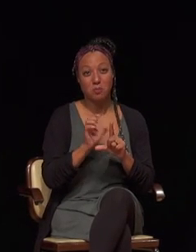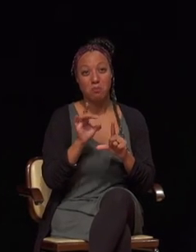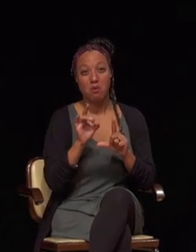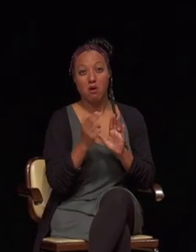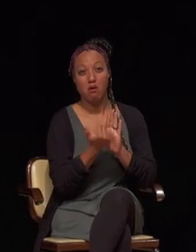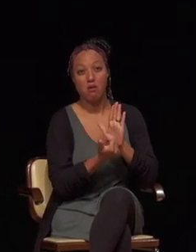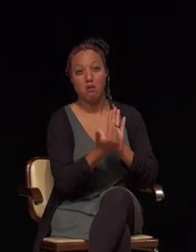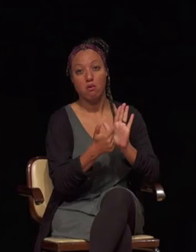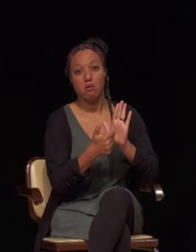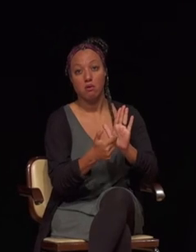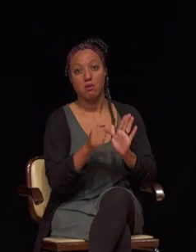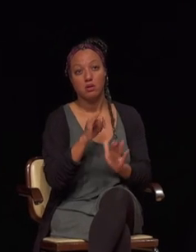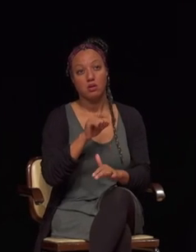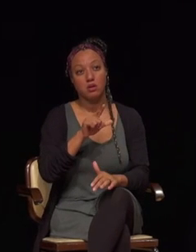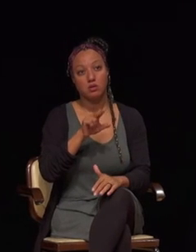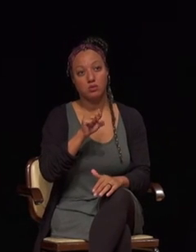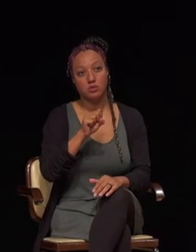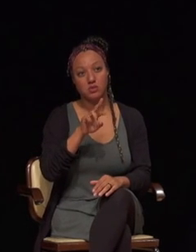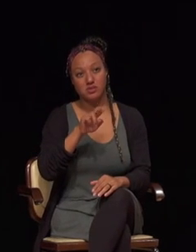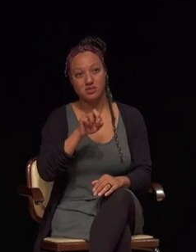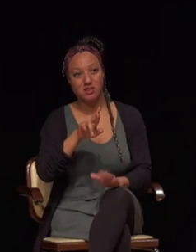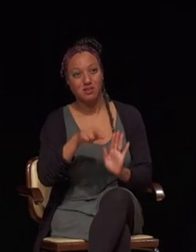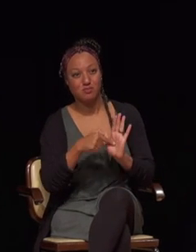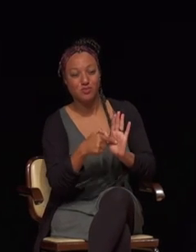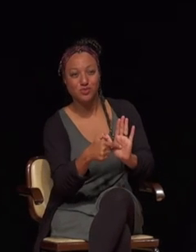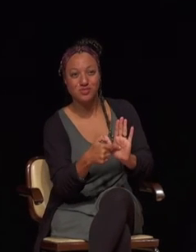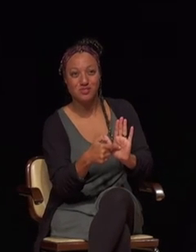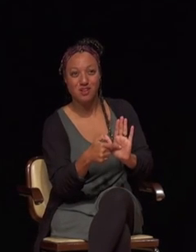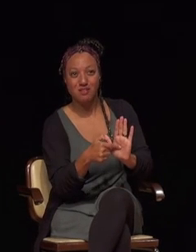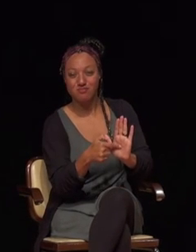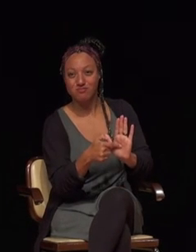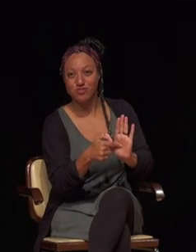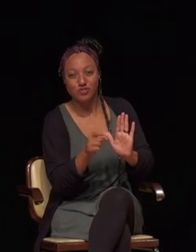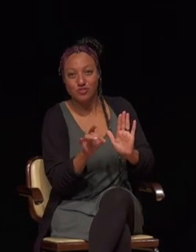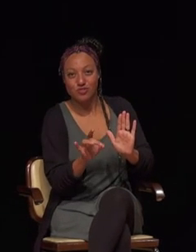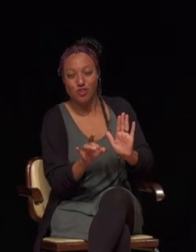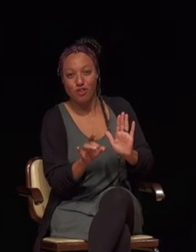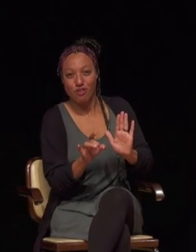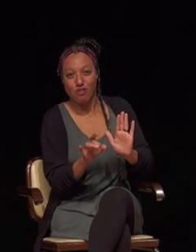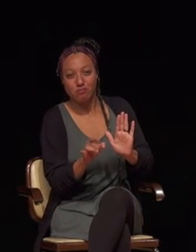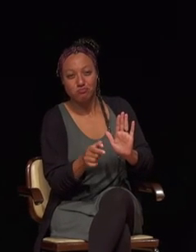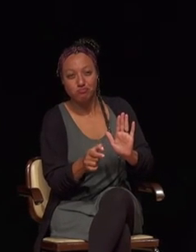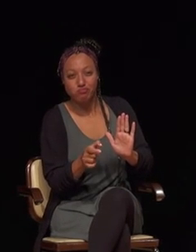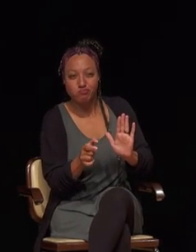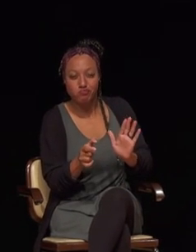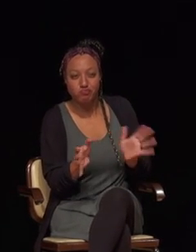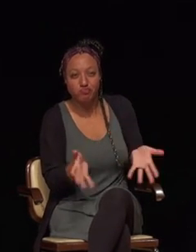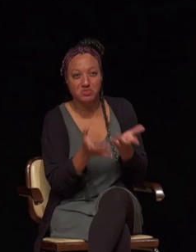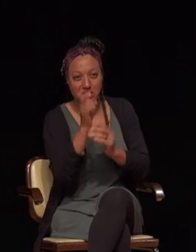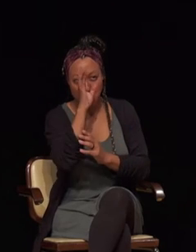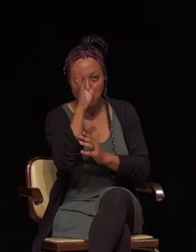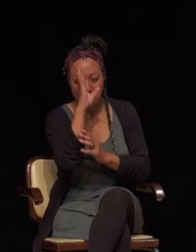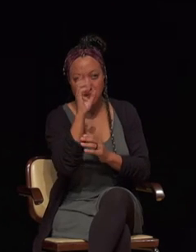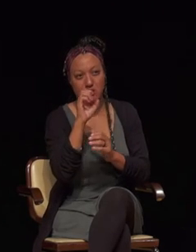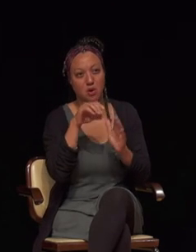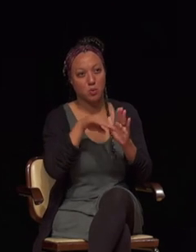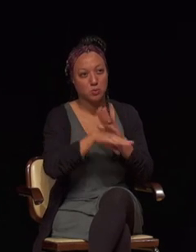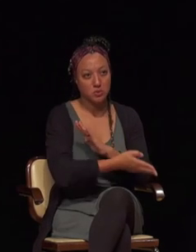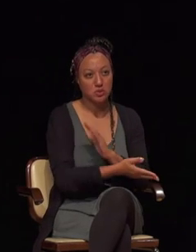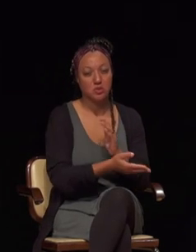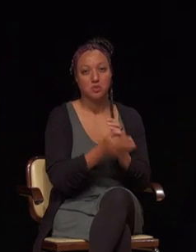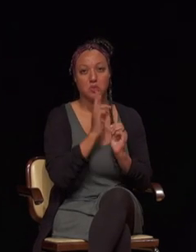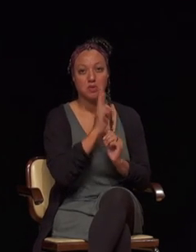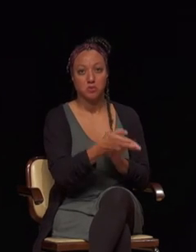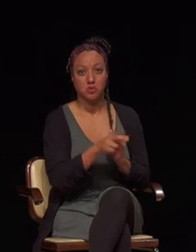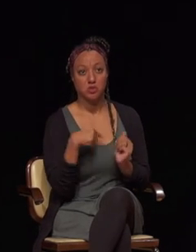ilustração no sentido que elas ilustram dão um lustro para teorias conceitos pressupostos que